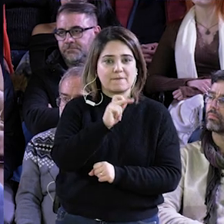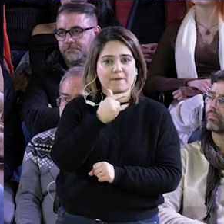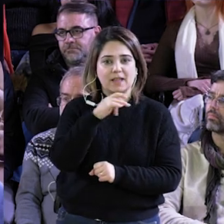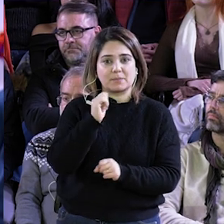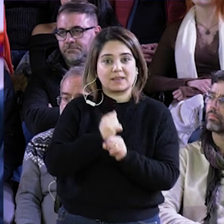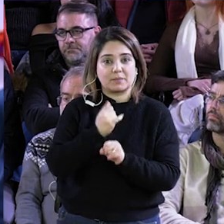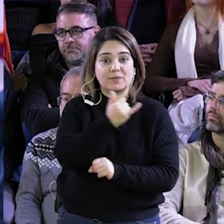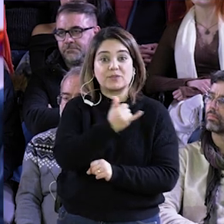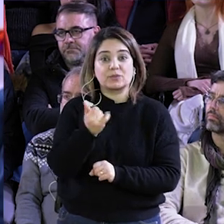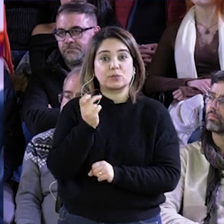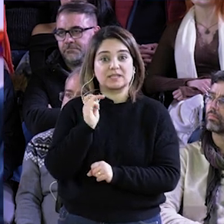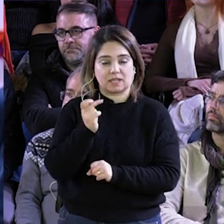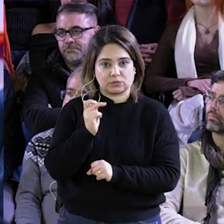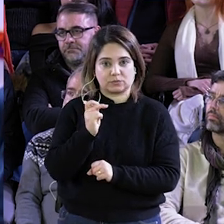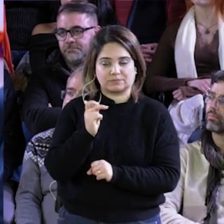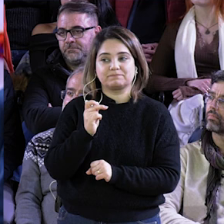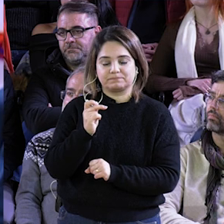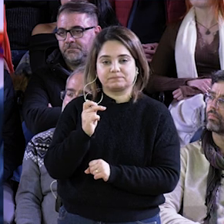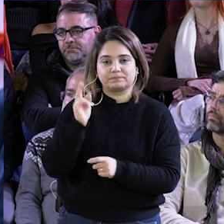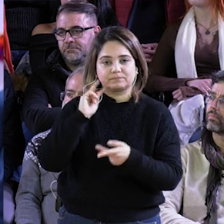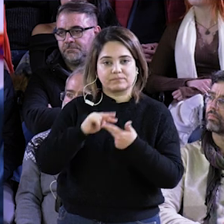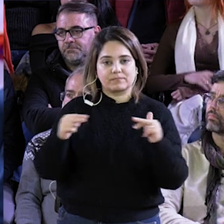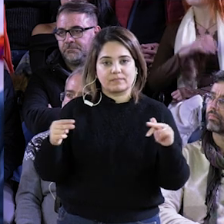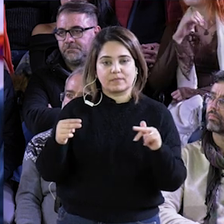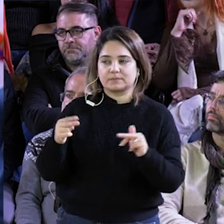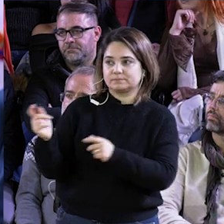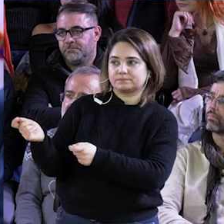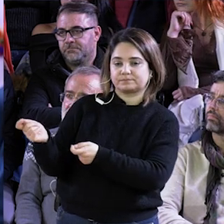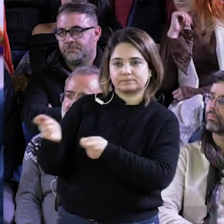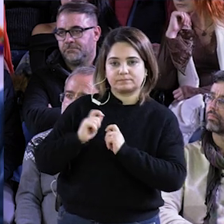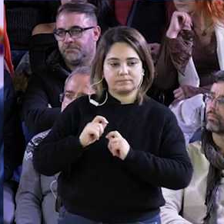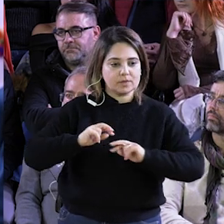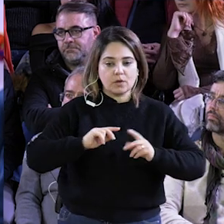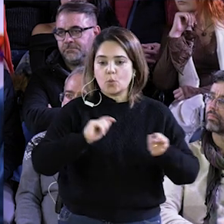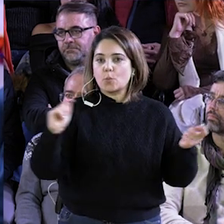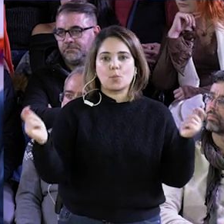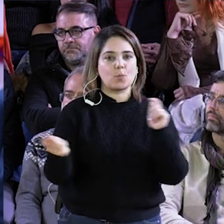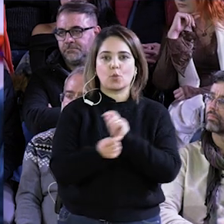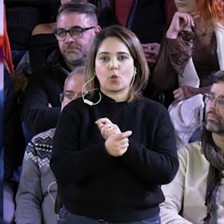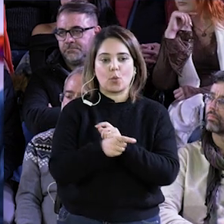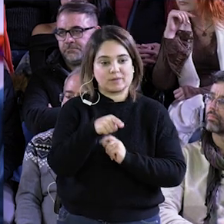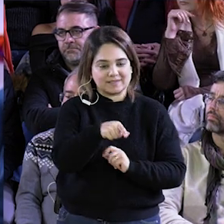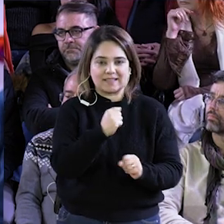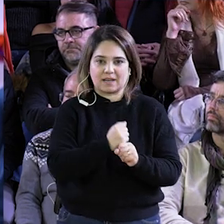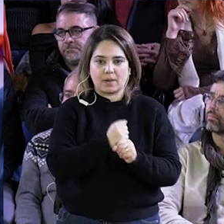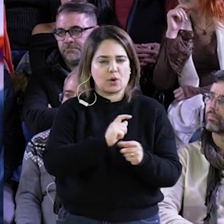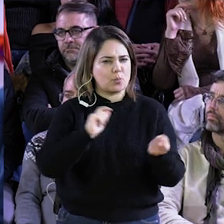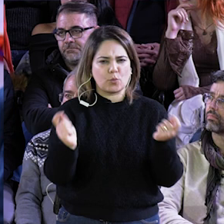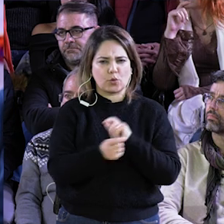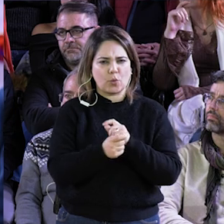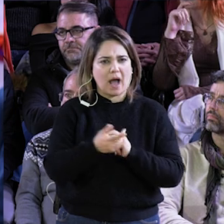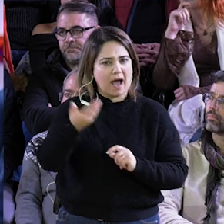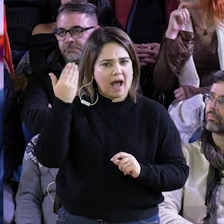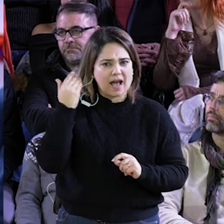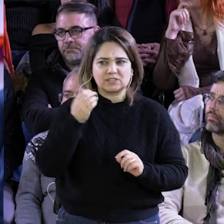anos. O município recebeu as competências do Estado Central e transformou um outsourcing num serviço internalizado. Tinha tudo para